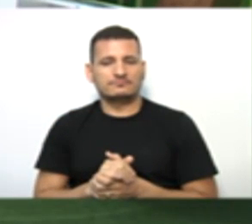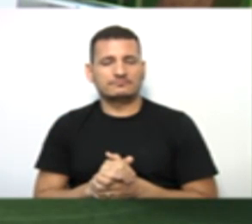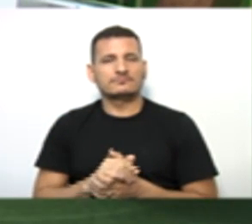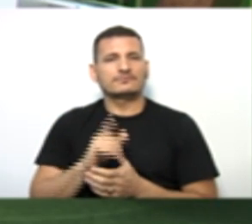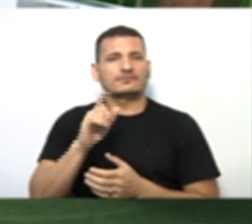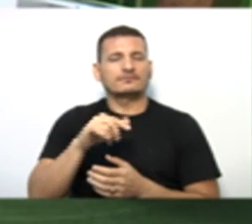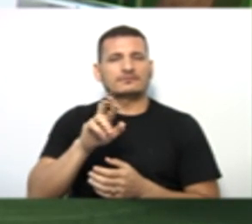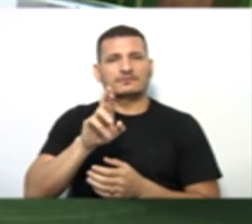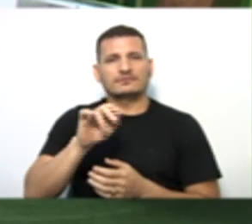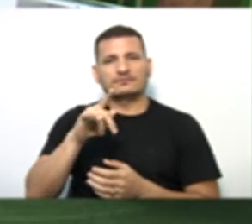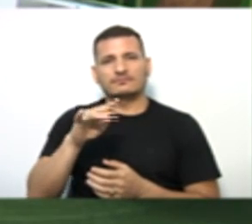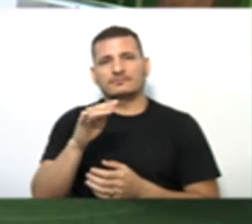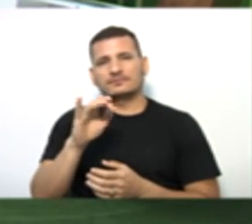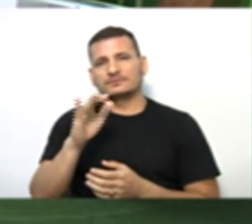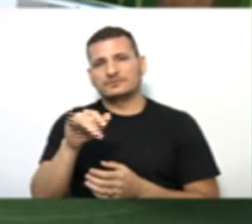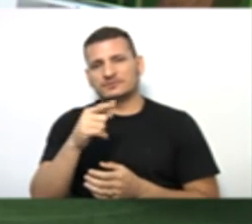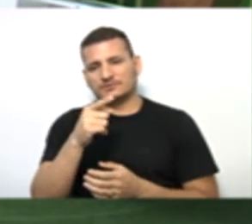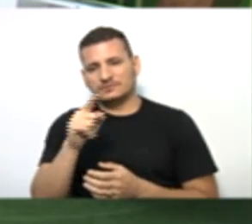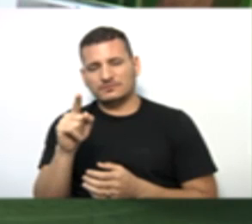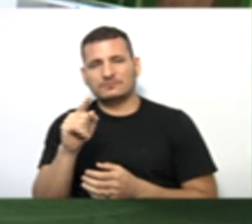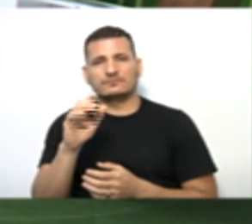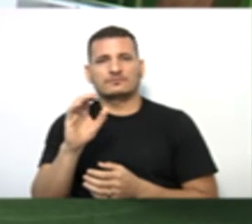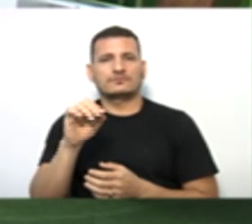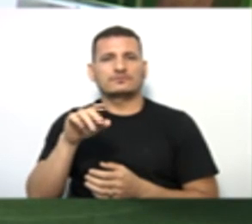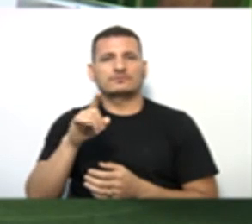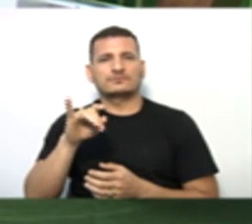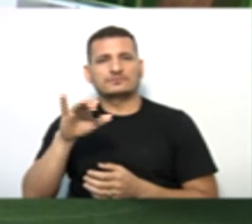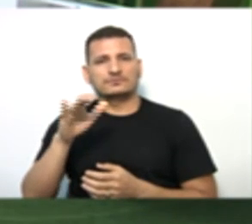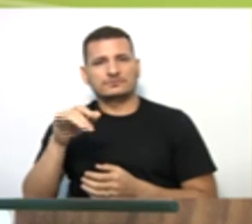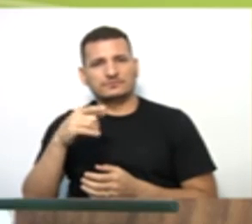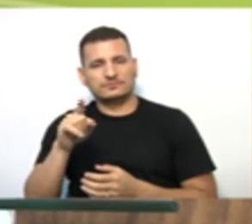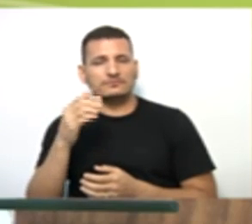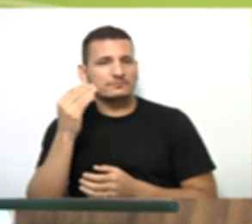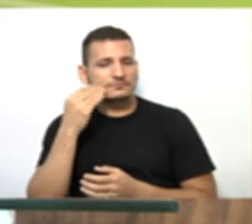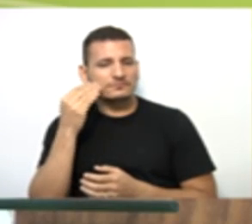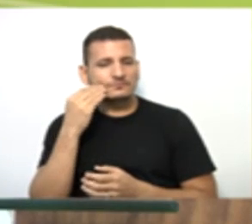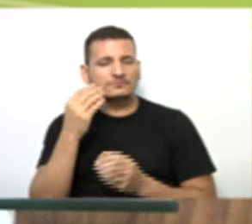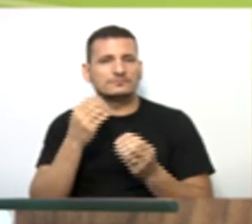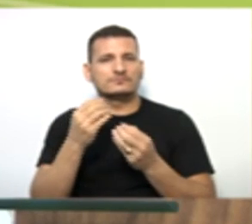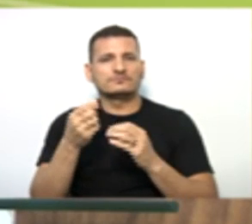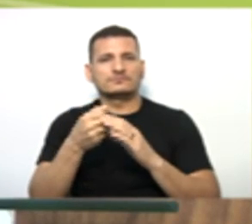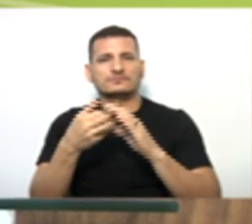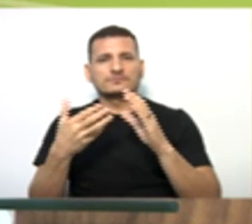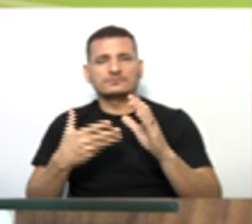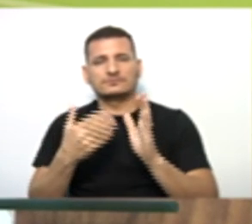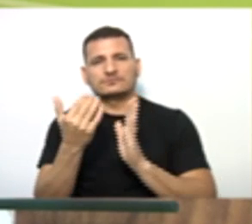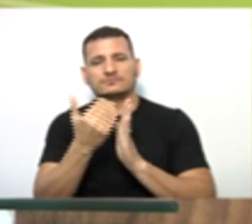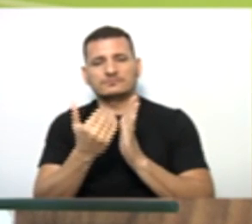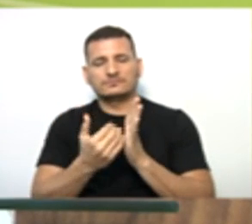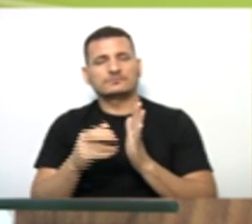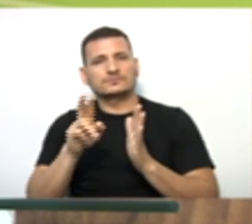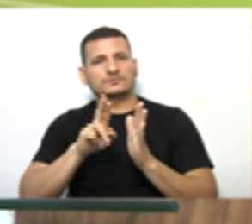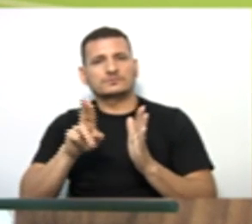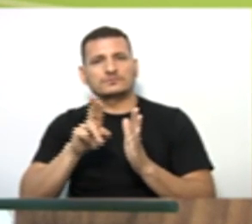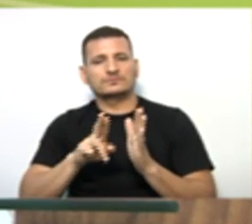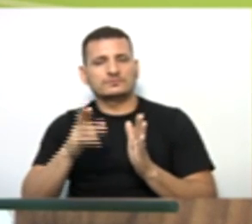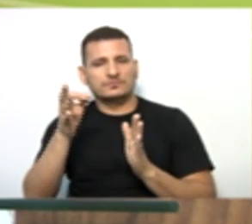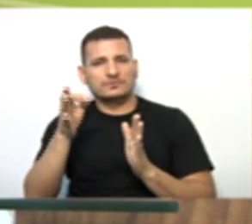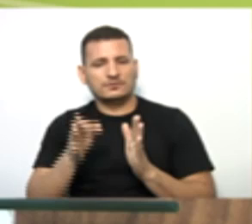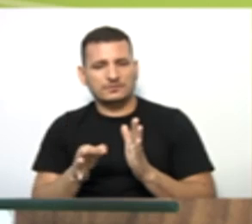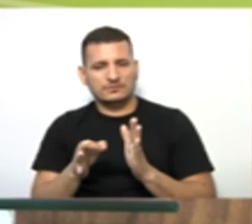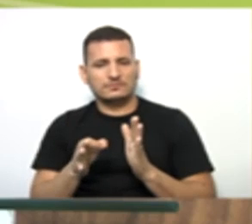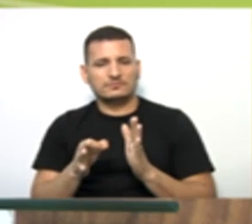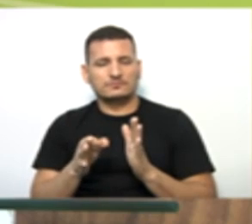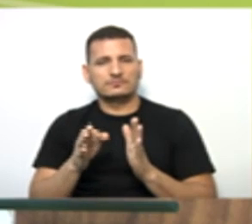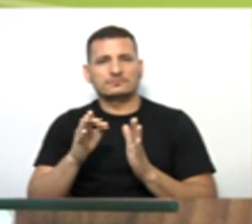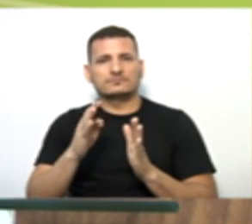A repetição é controlada por uma condição que verifica a característica do programa para o uso correto do bloco